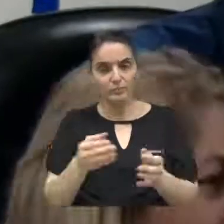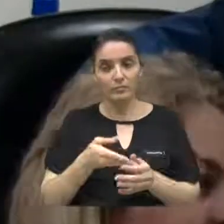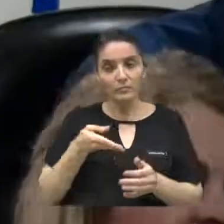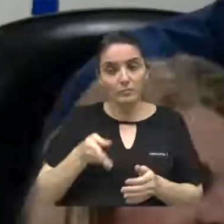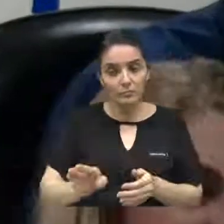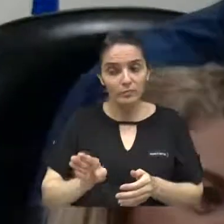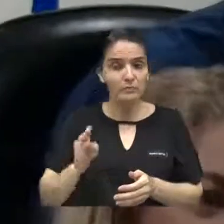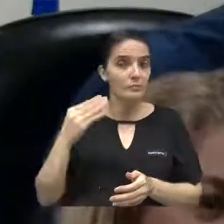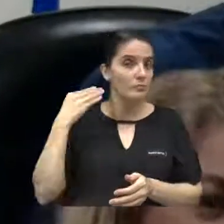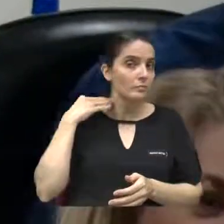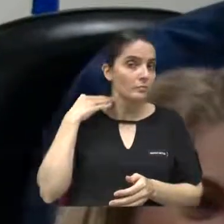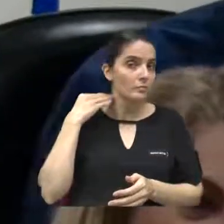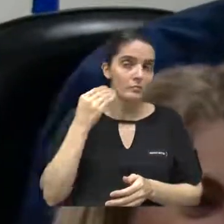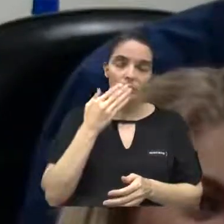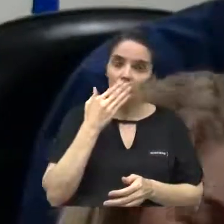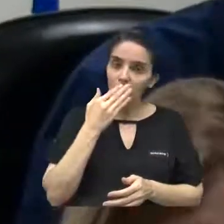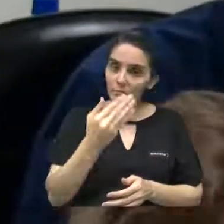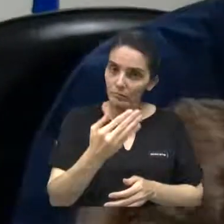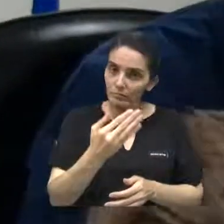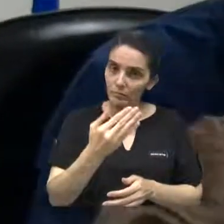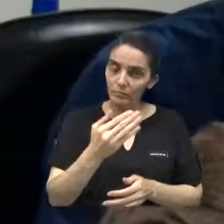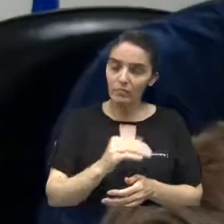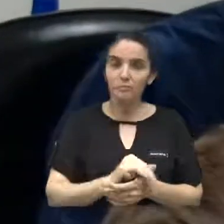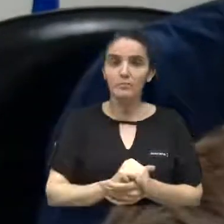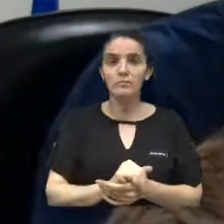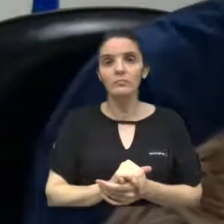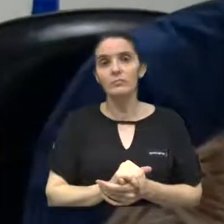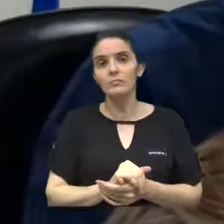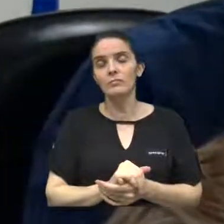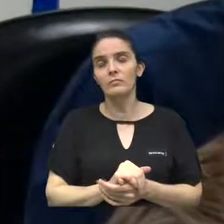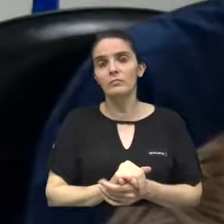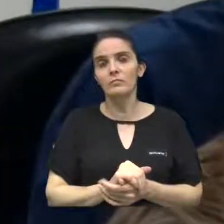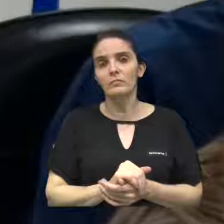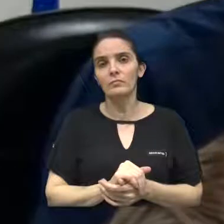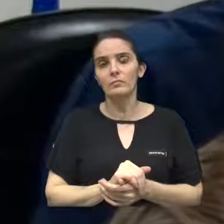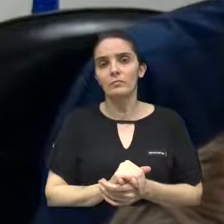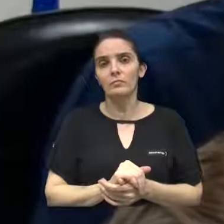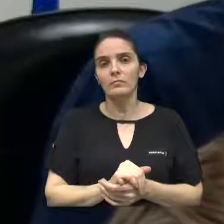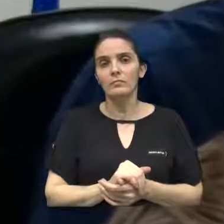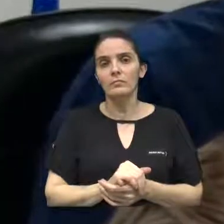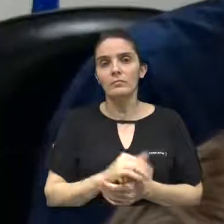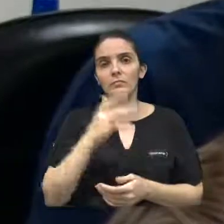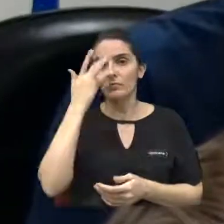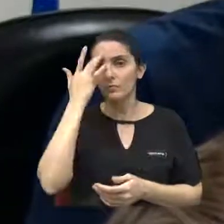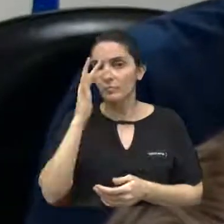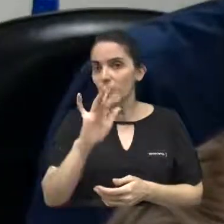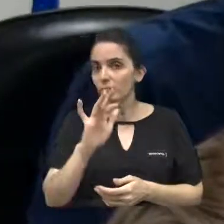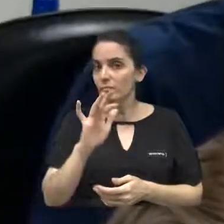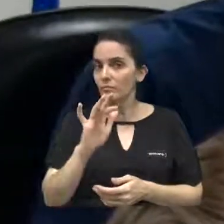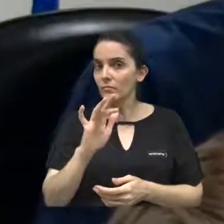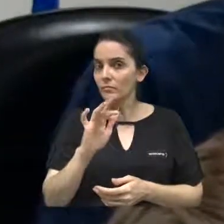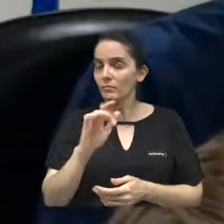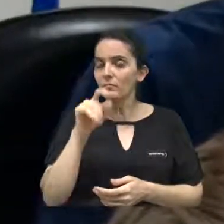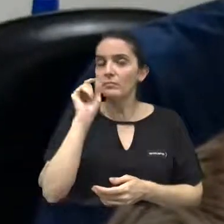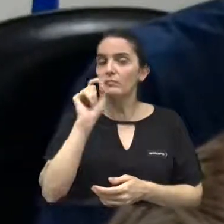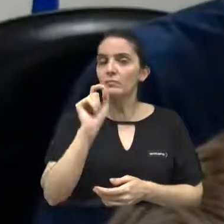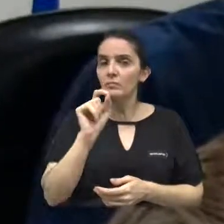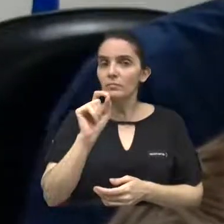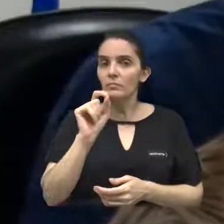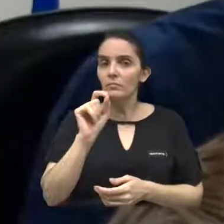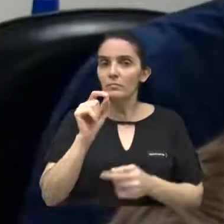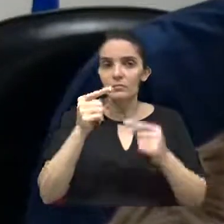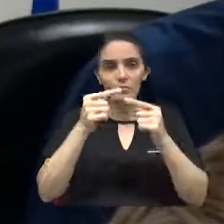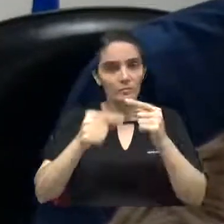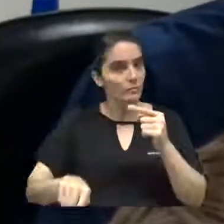banco contratar um serviço e às vezes não sabendo que essa prática ela já é proibida por